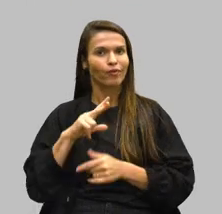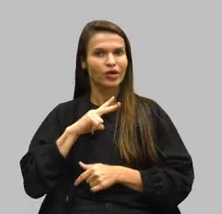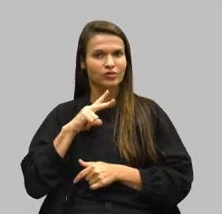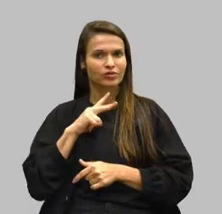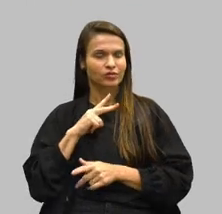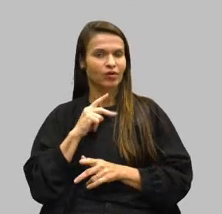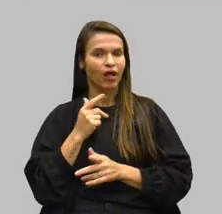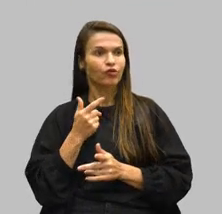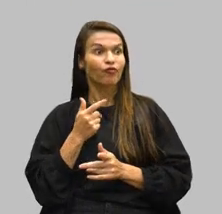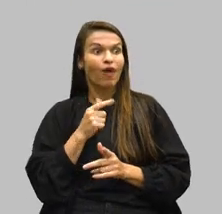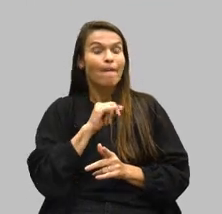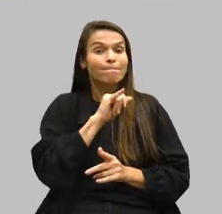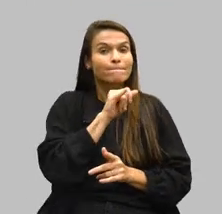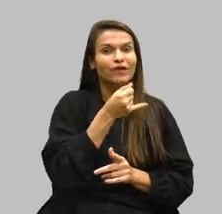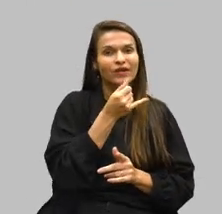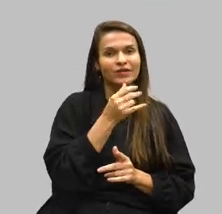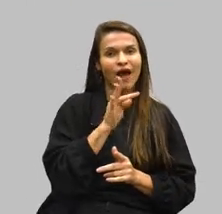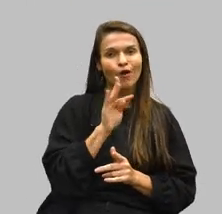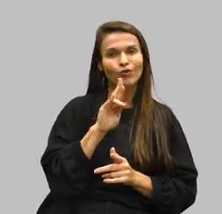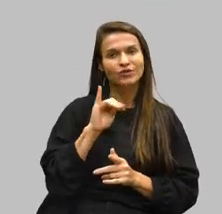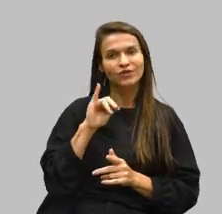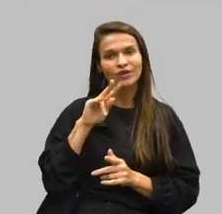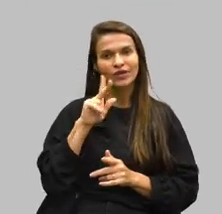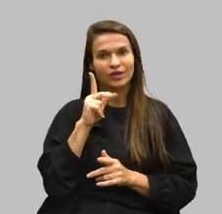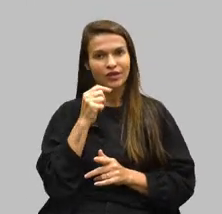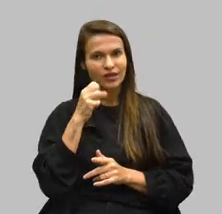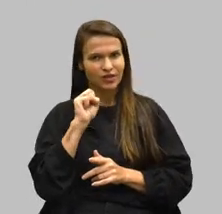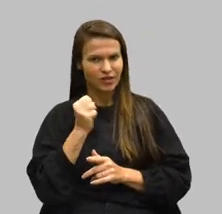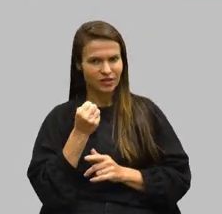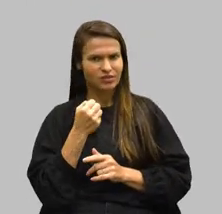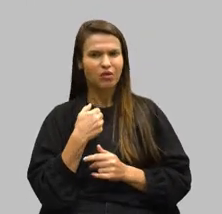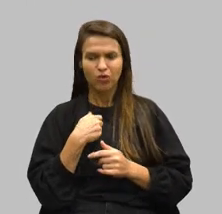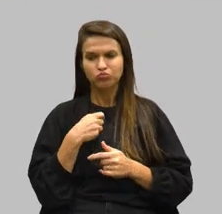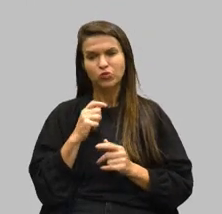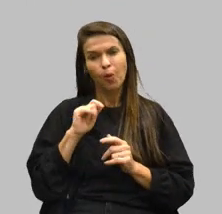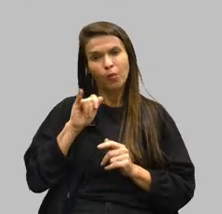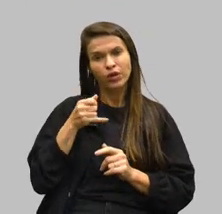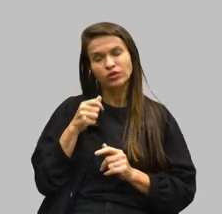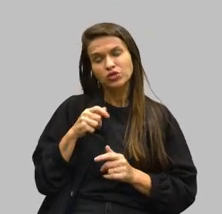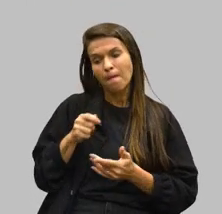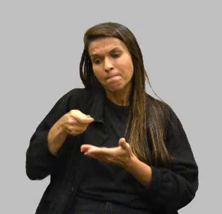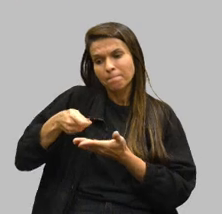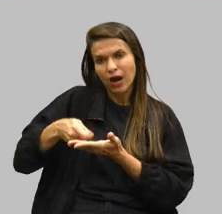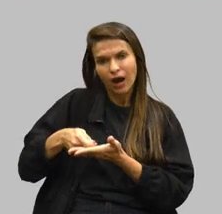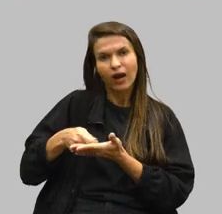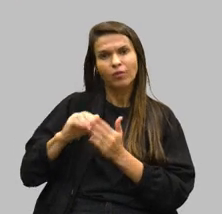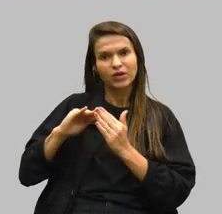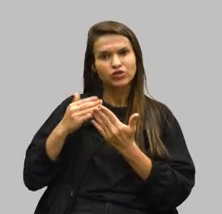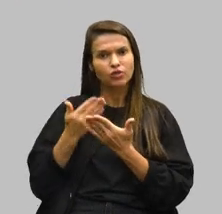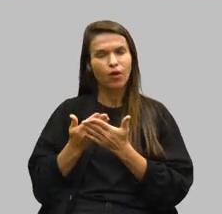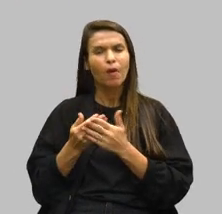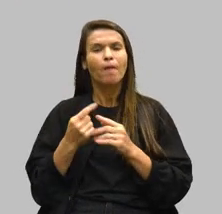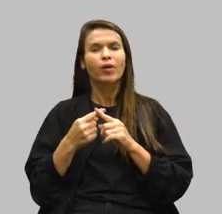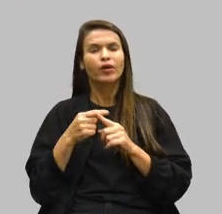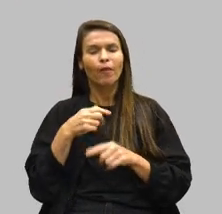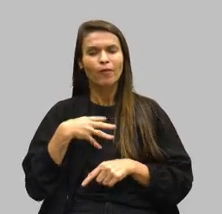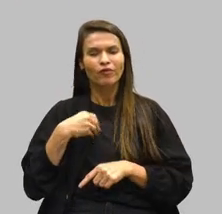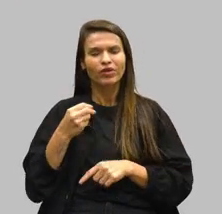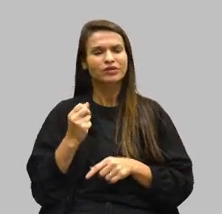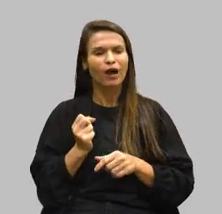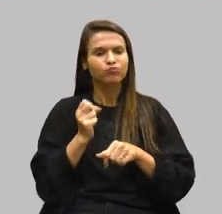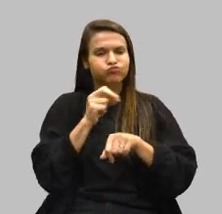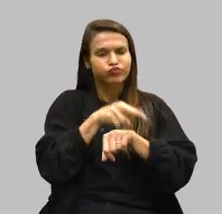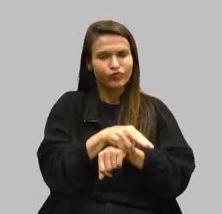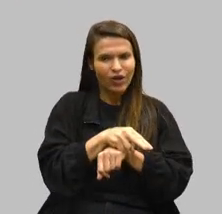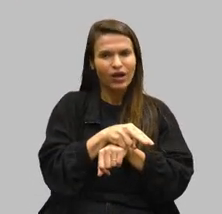é isso mas se eu tenho condição de pagar por que que o meu filho tá ocupando vaga de uma criança ou de um adolescente ou um